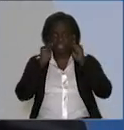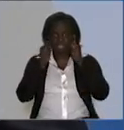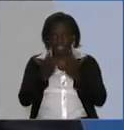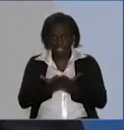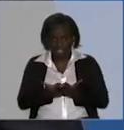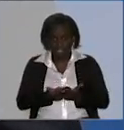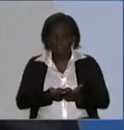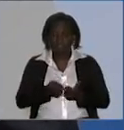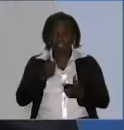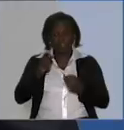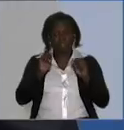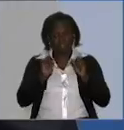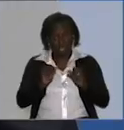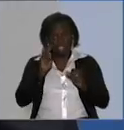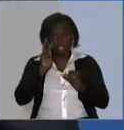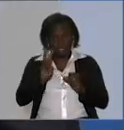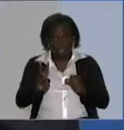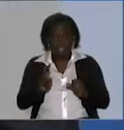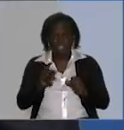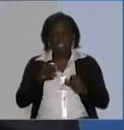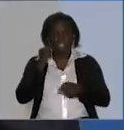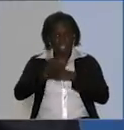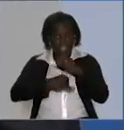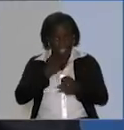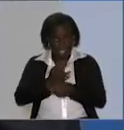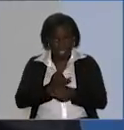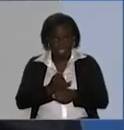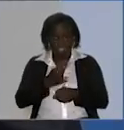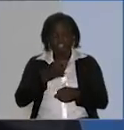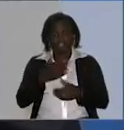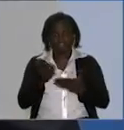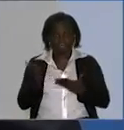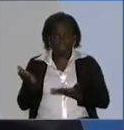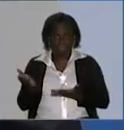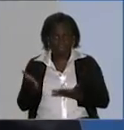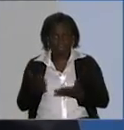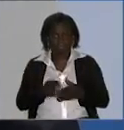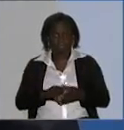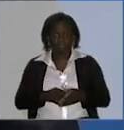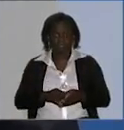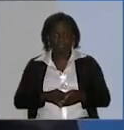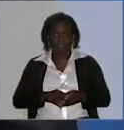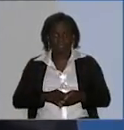Física aqui da Assembleia. Você também pode assistir ao programa pela internet no